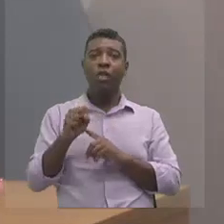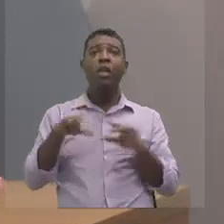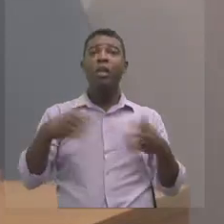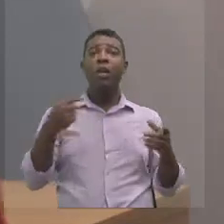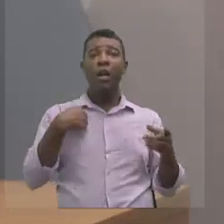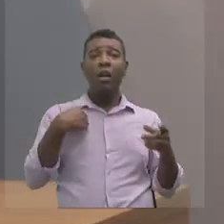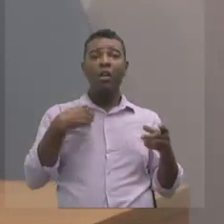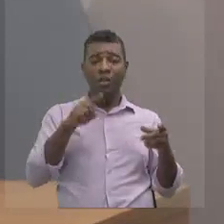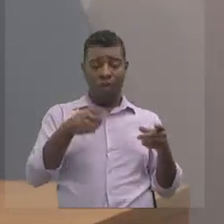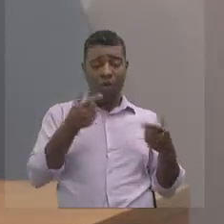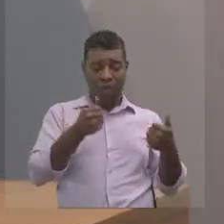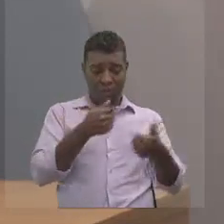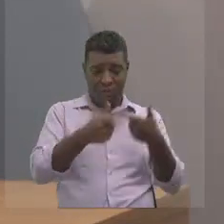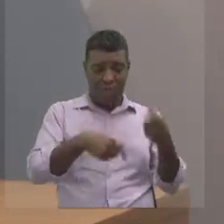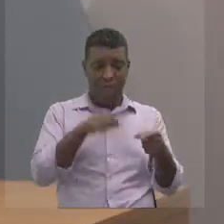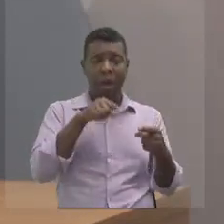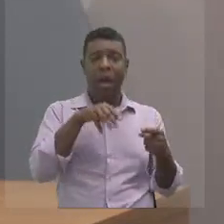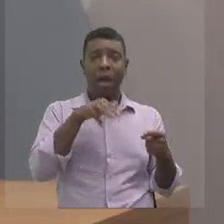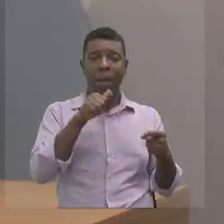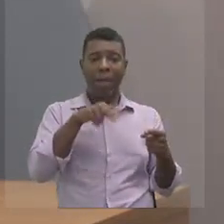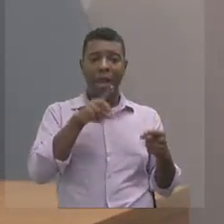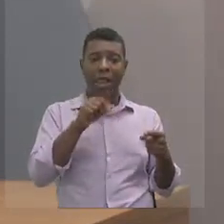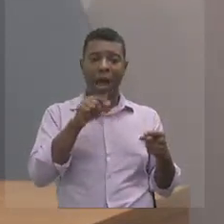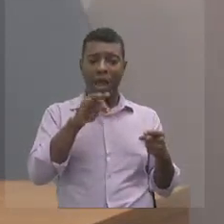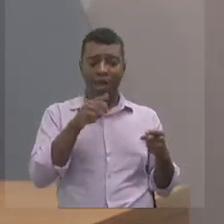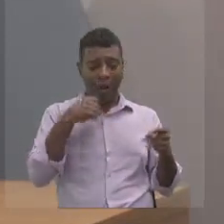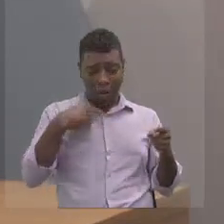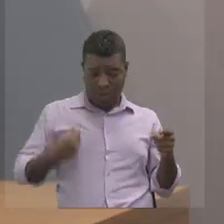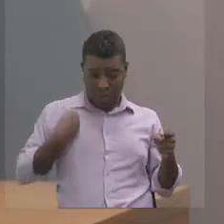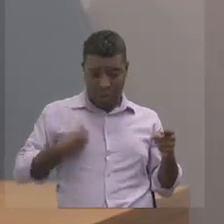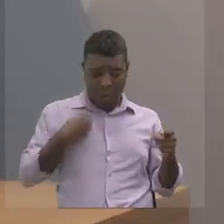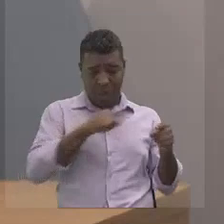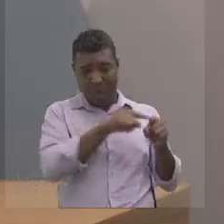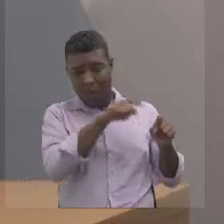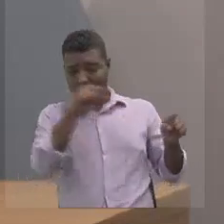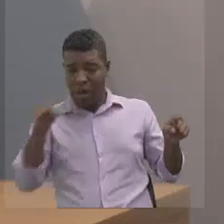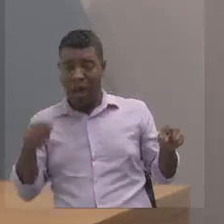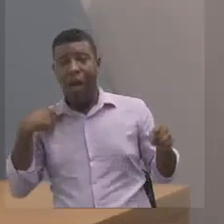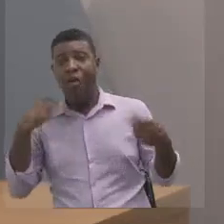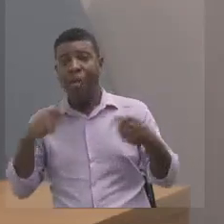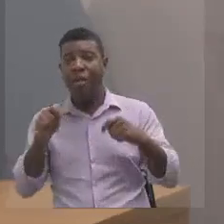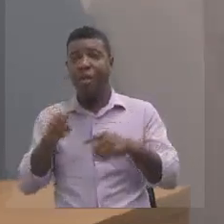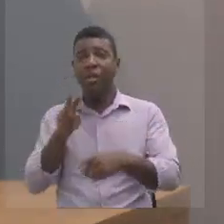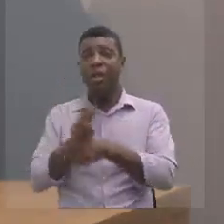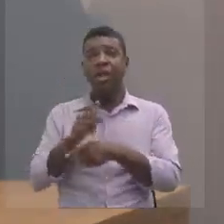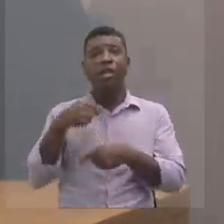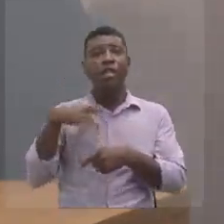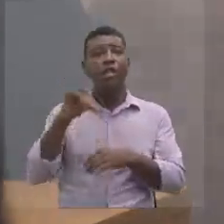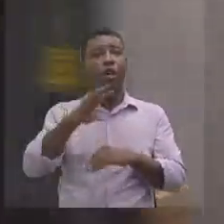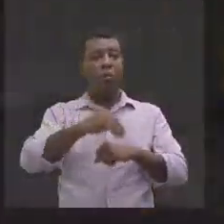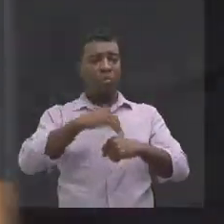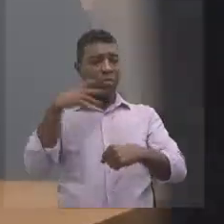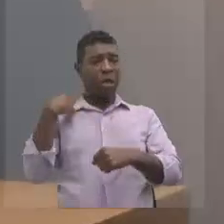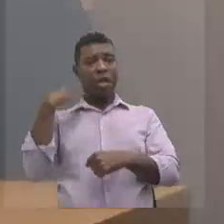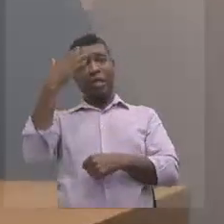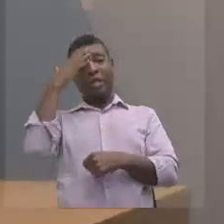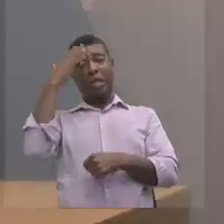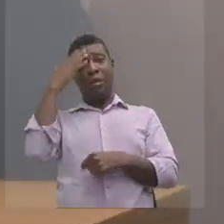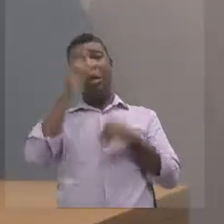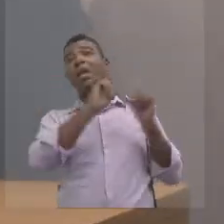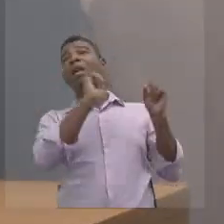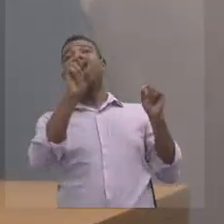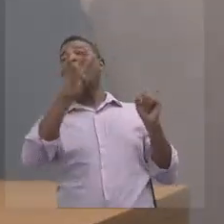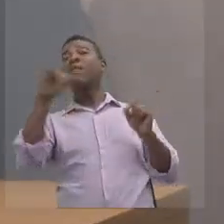vai eu sei o que prevê o contrato mas não basta que eu saiba como a gente está no processo de fiscalização Quem vai bancar